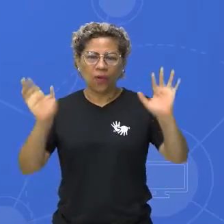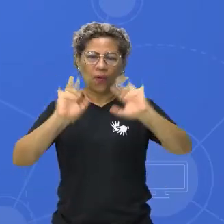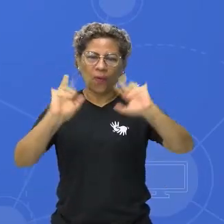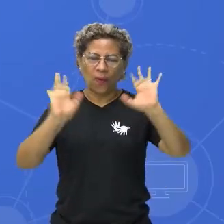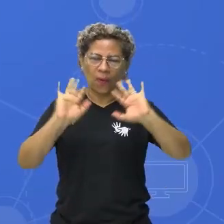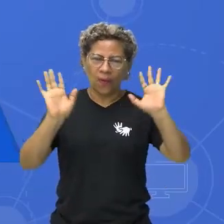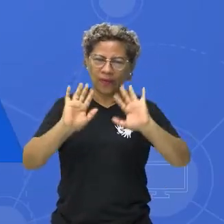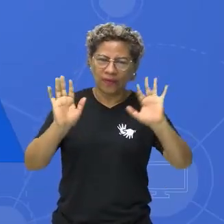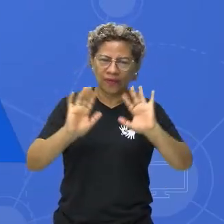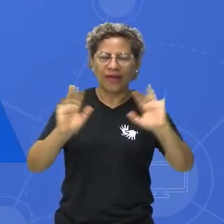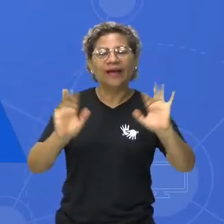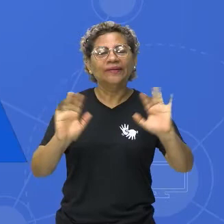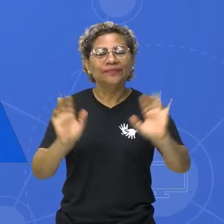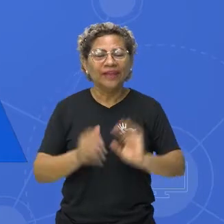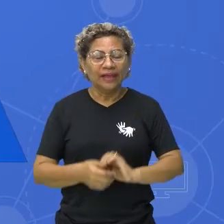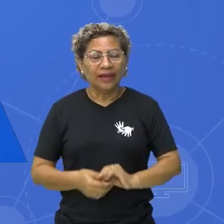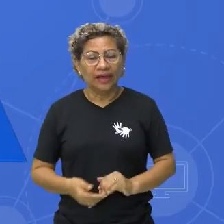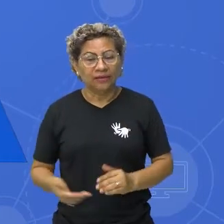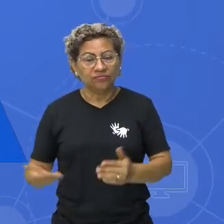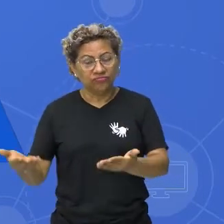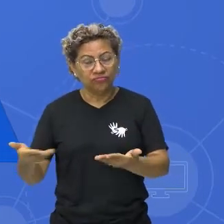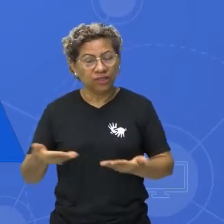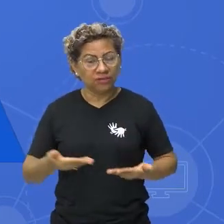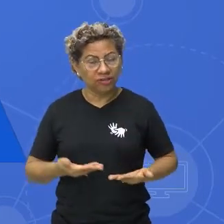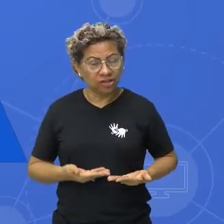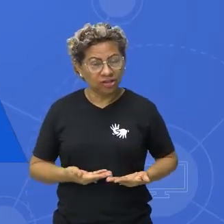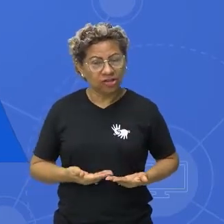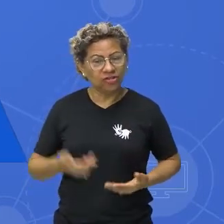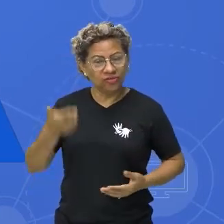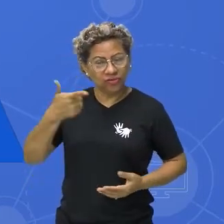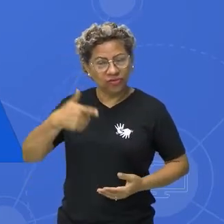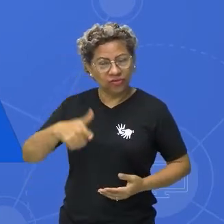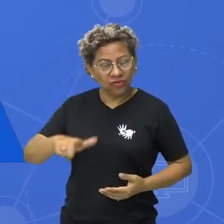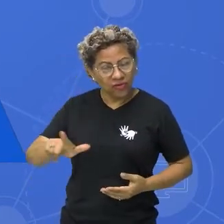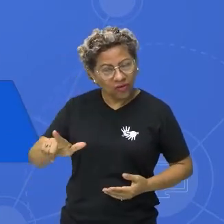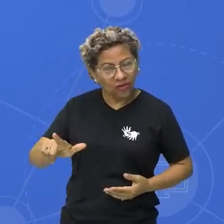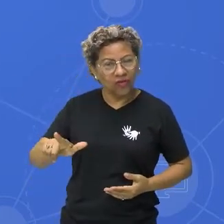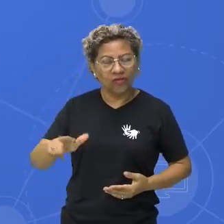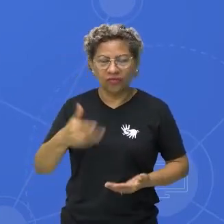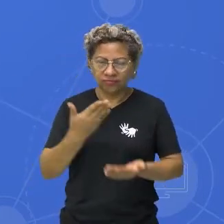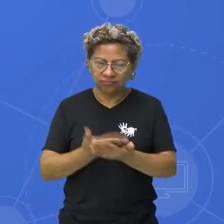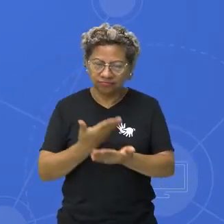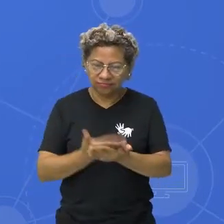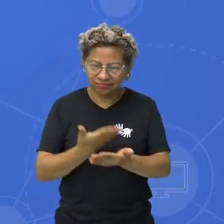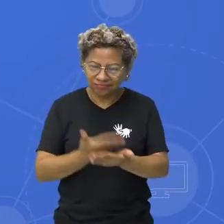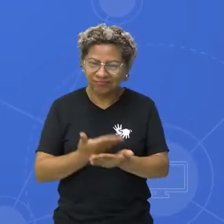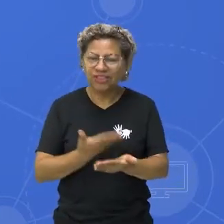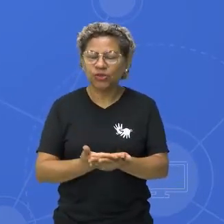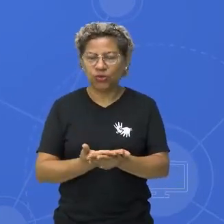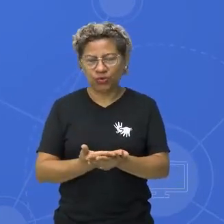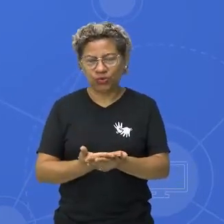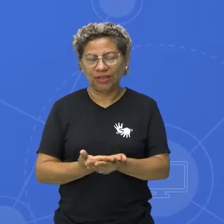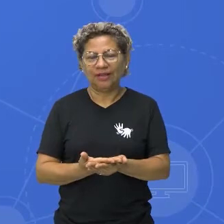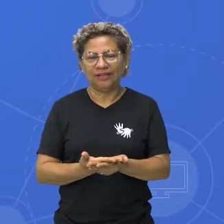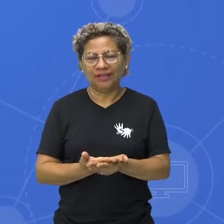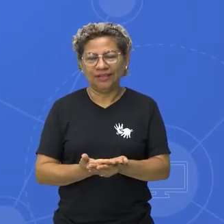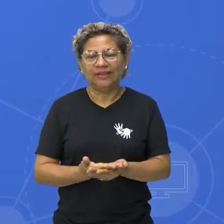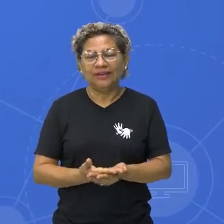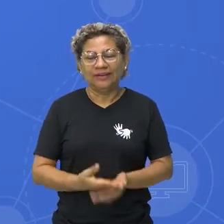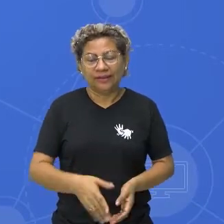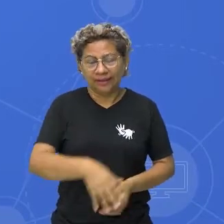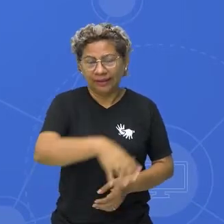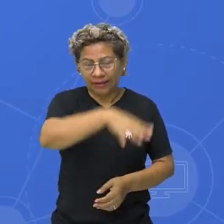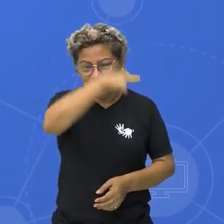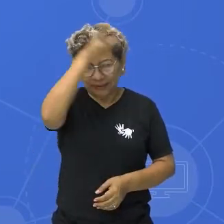Olá a todos vocês, estamos aqui mais um dia reunidos com o nosso Aula em Casa